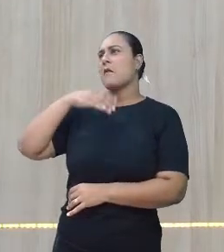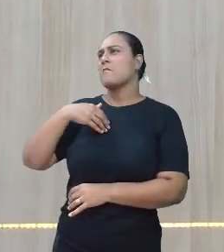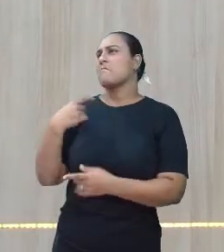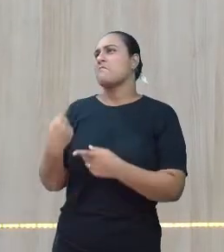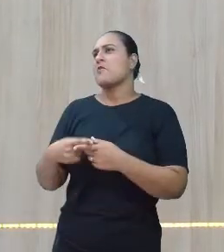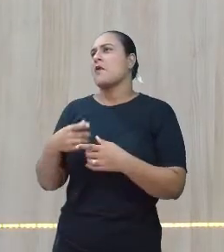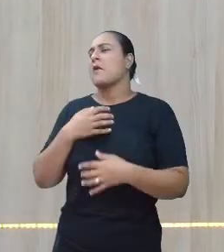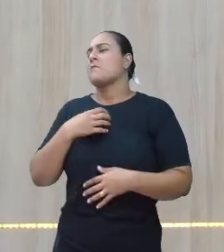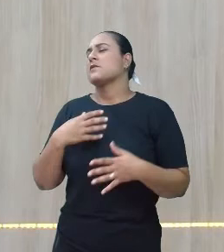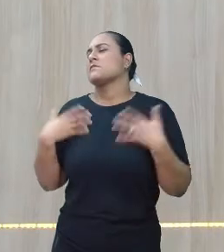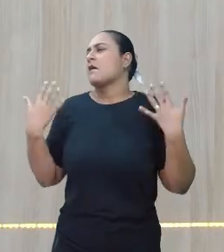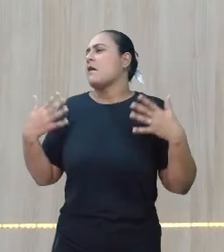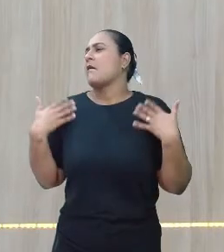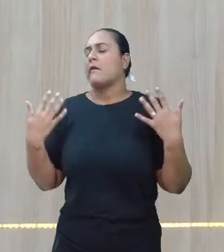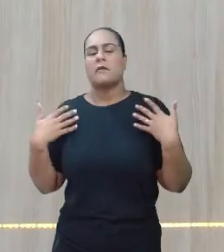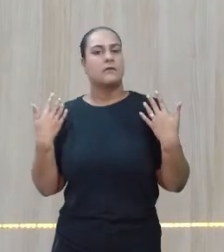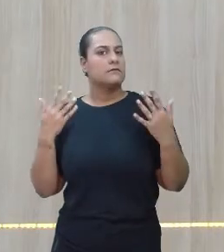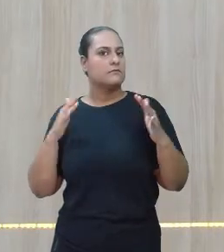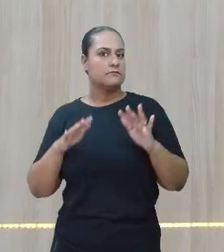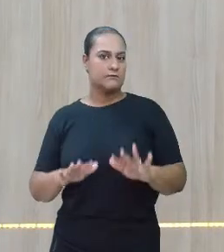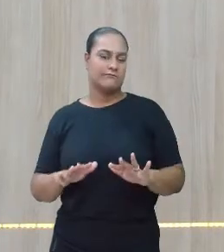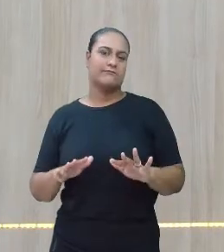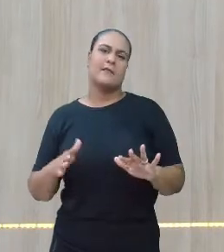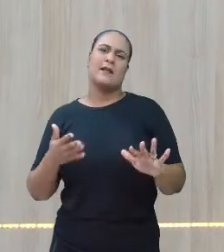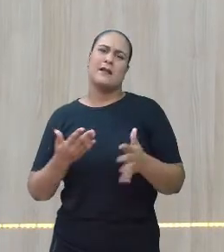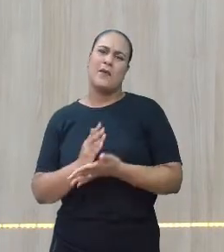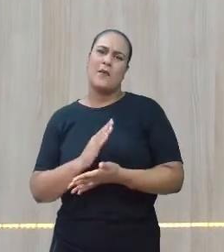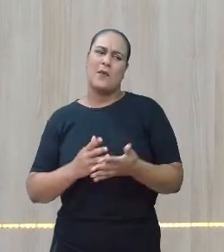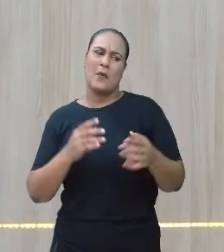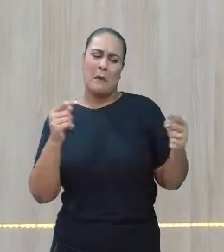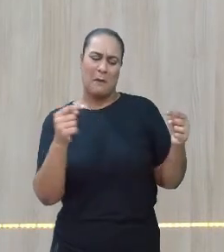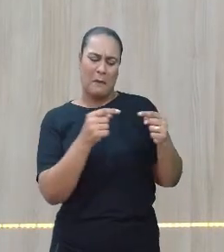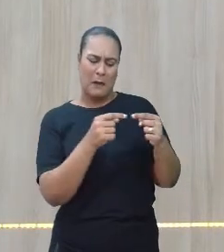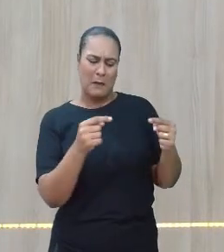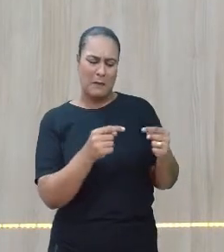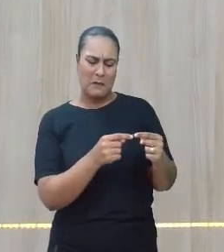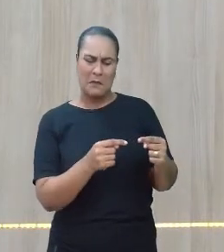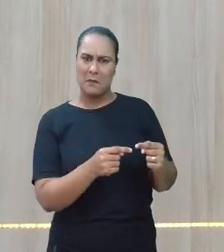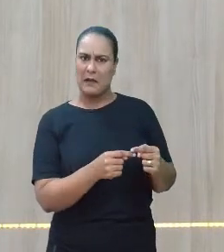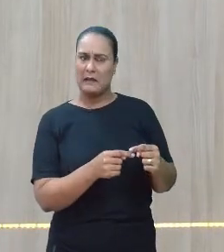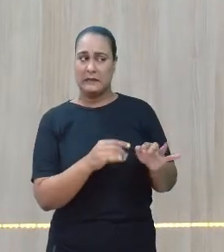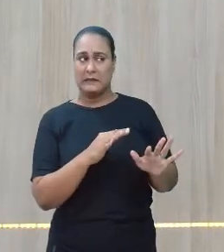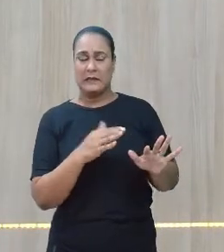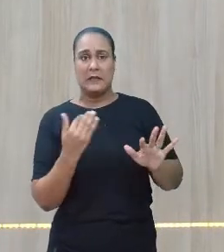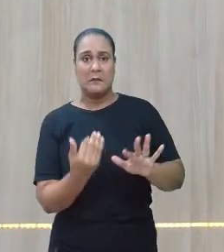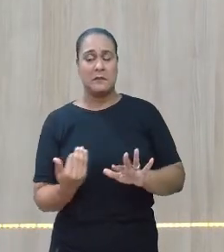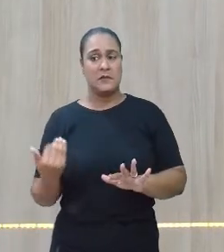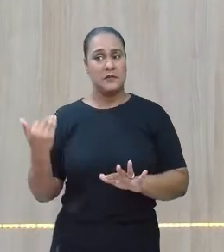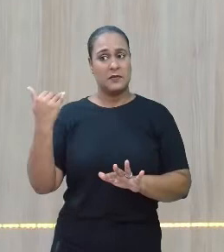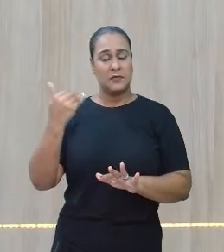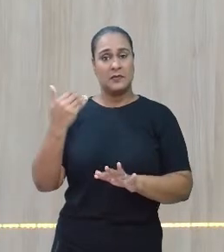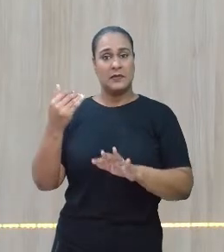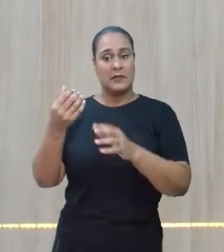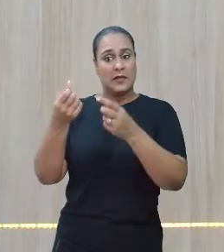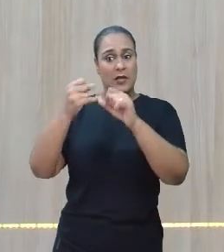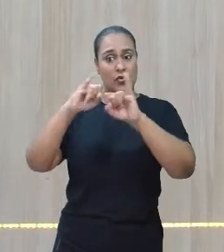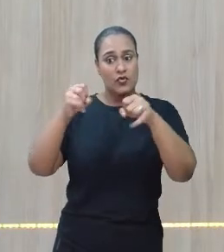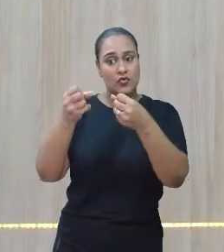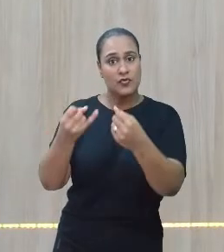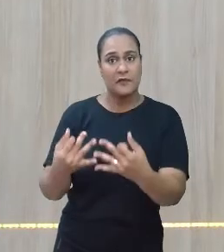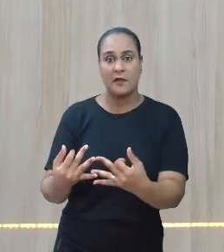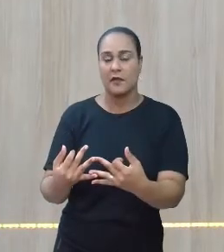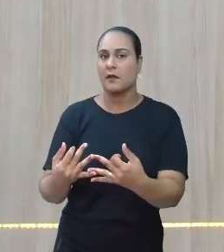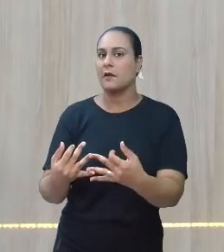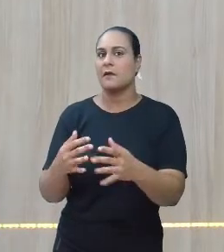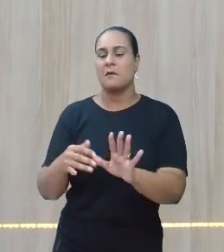alegre, eu vou beber porque eu estou triste. Então, são algumas atribuições que algumas pessoas adultas colocam, né, para a questão aí